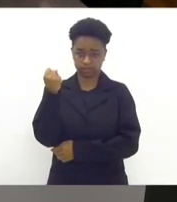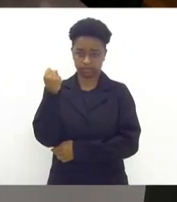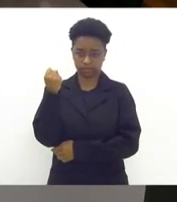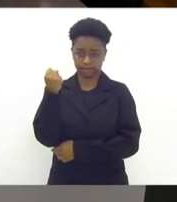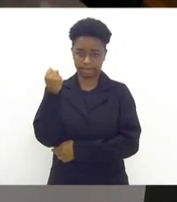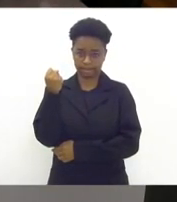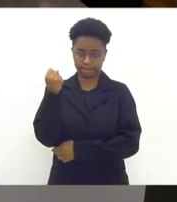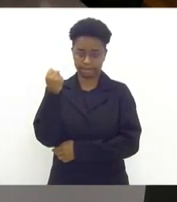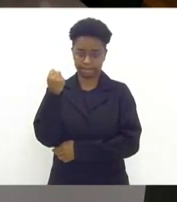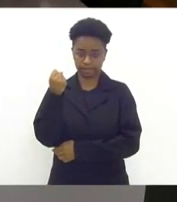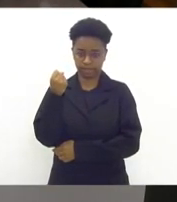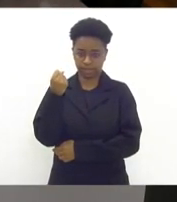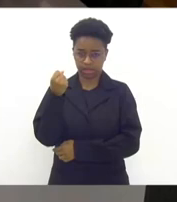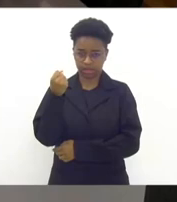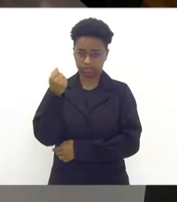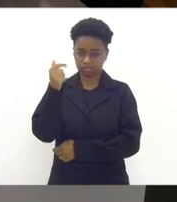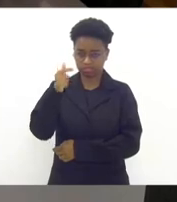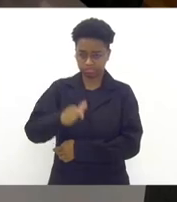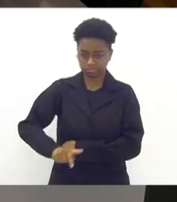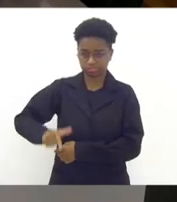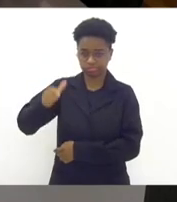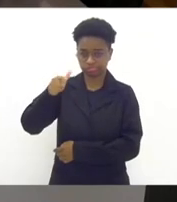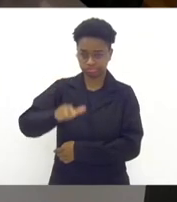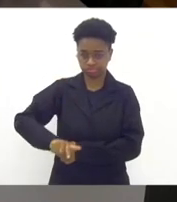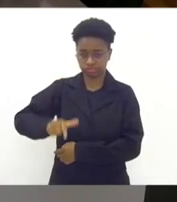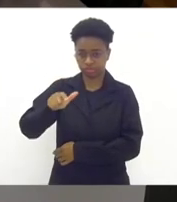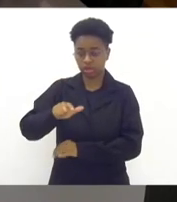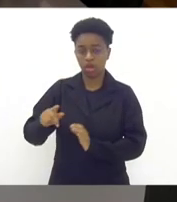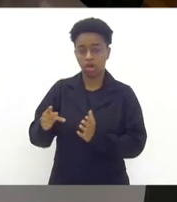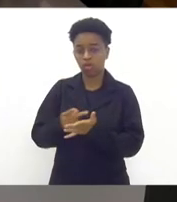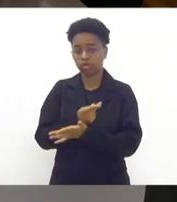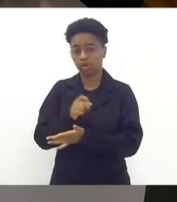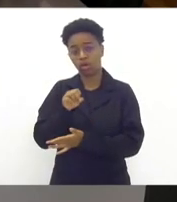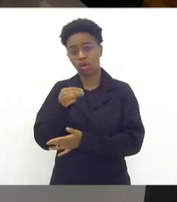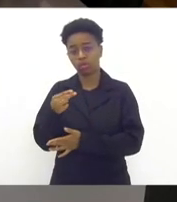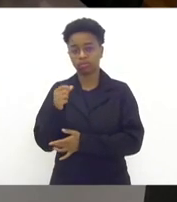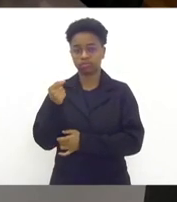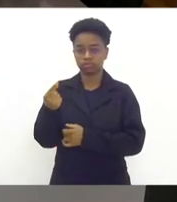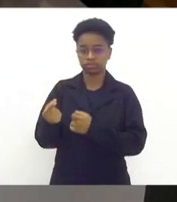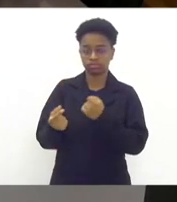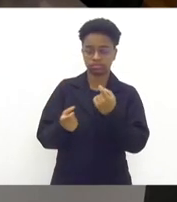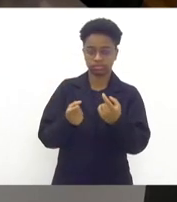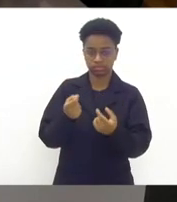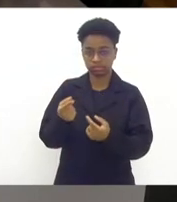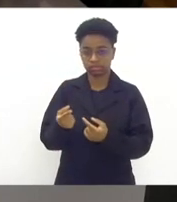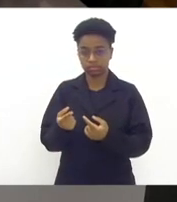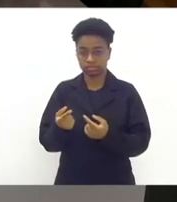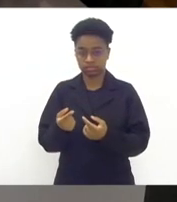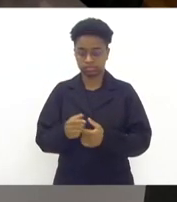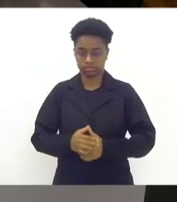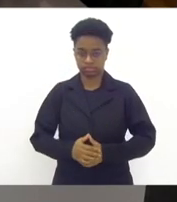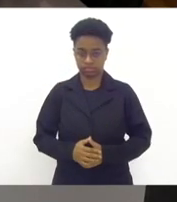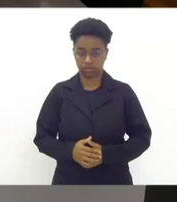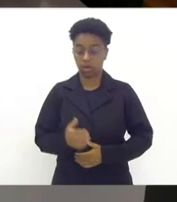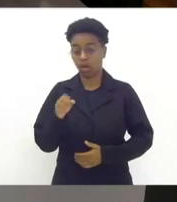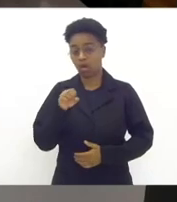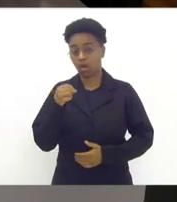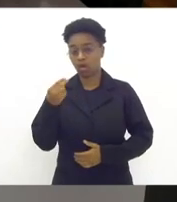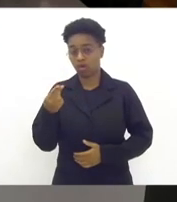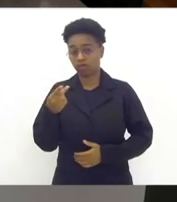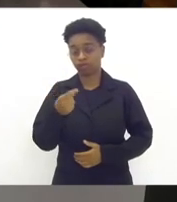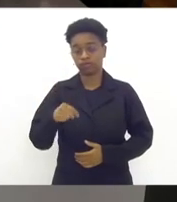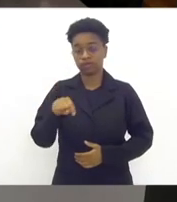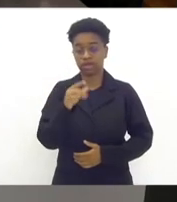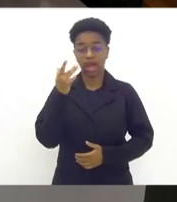é rotineiro ou foi uma exceção, ainda que dolorosíssima? Ou você acha que isso é